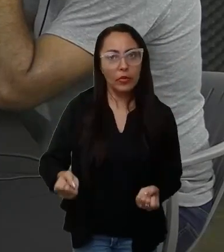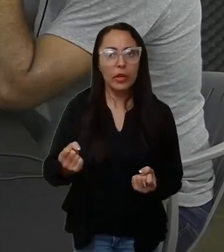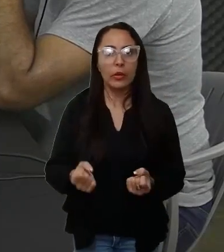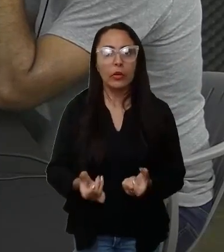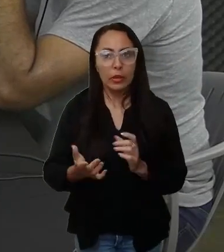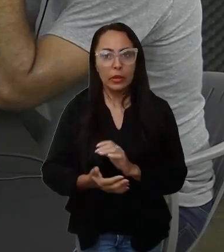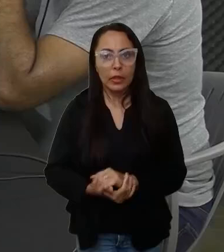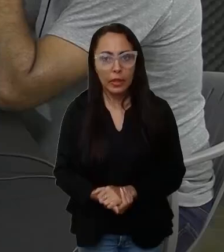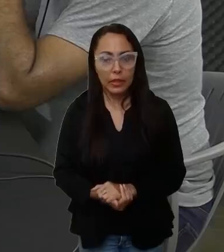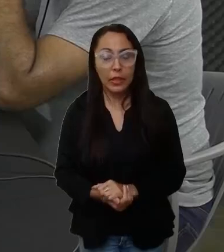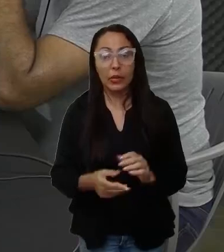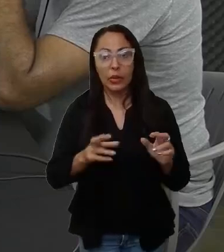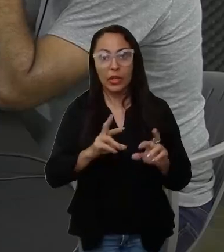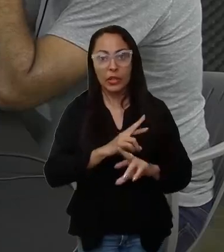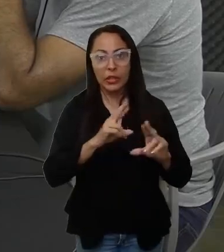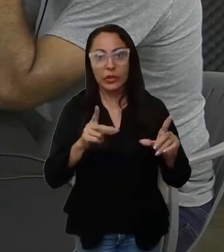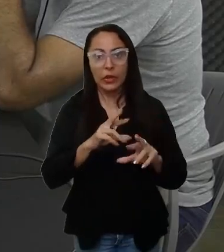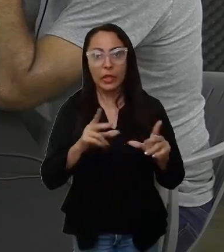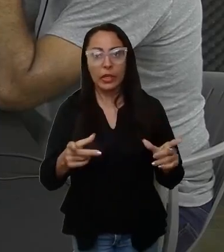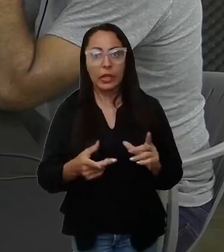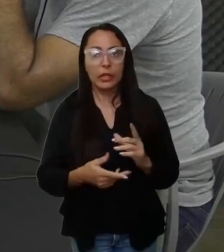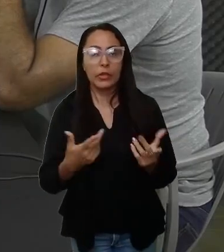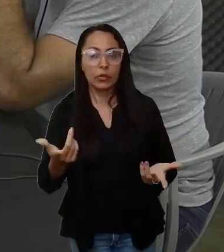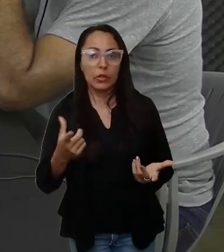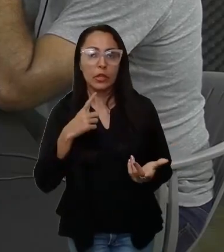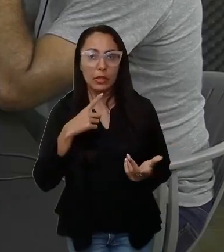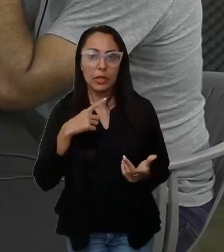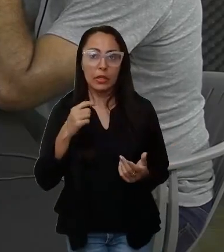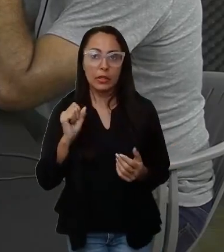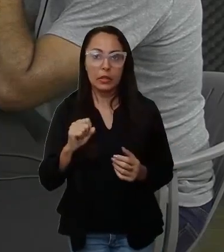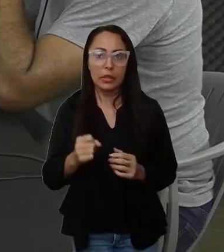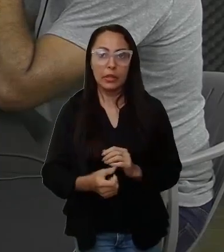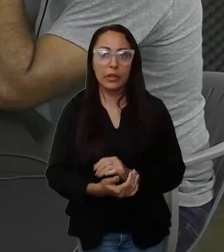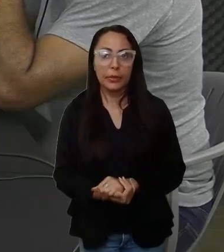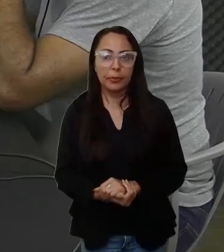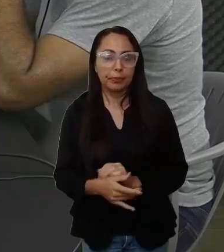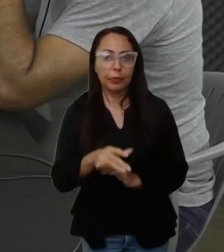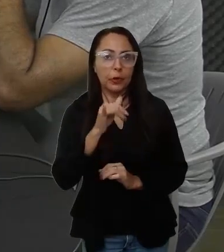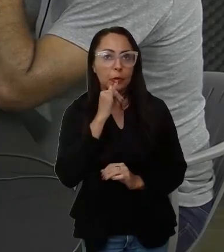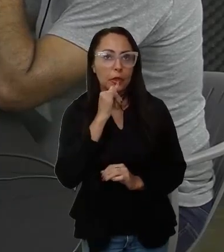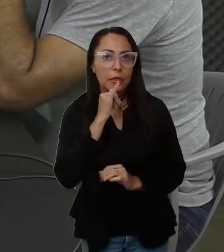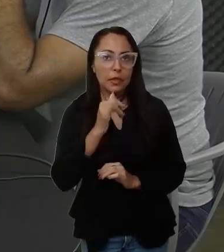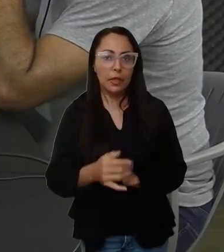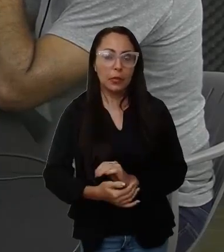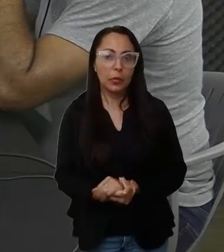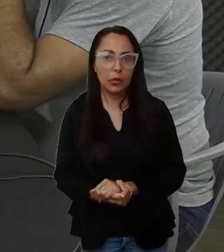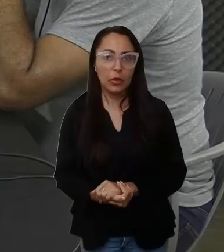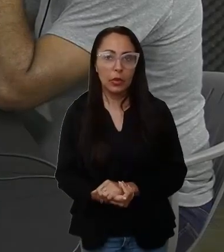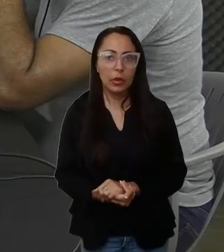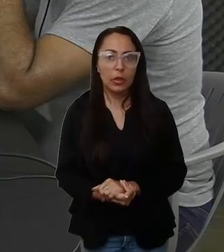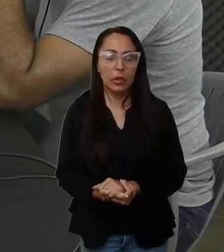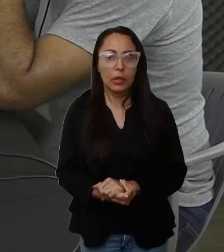de uma queimada é diferente do impacto de você ter, por exemplo,